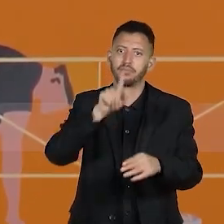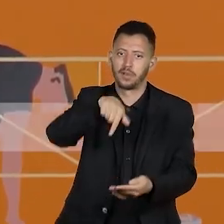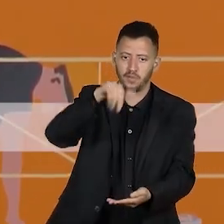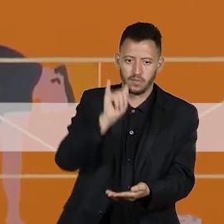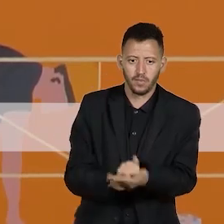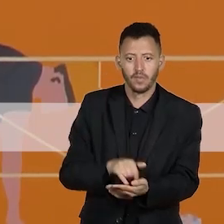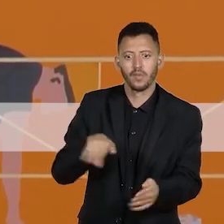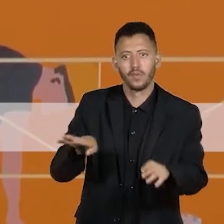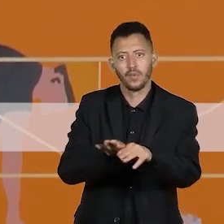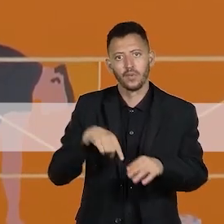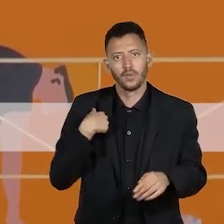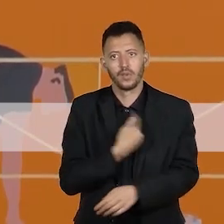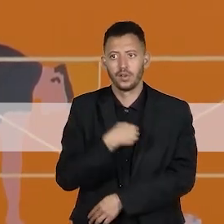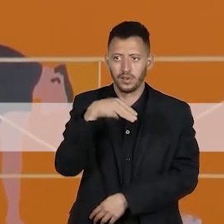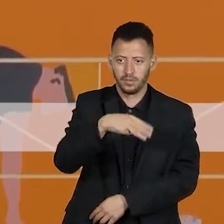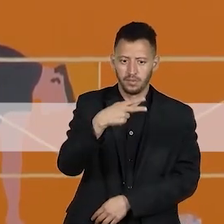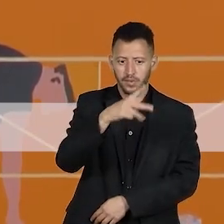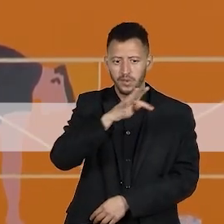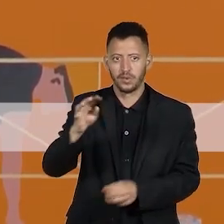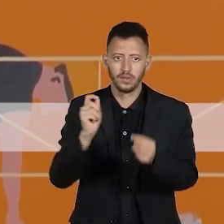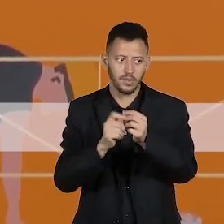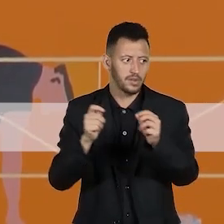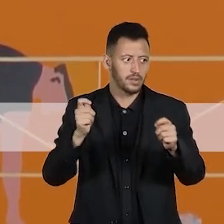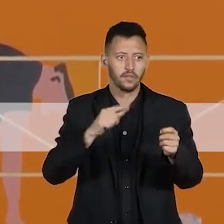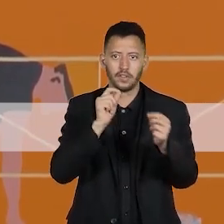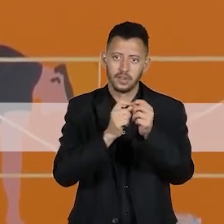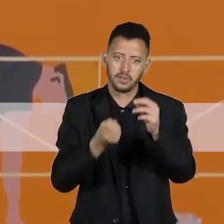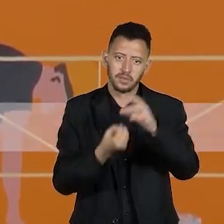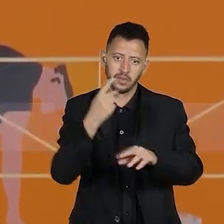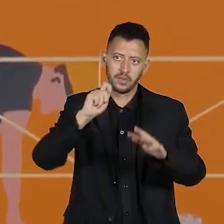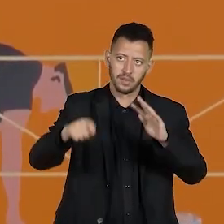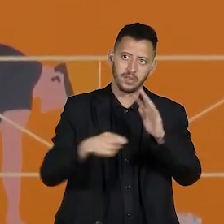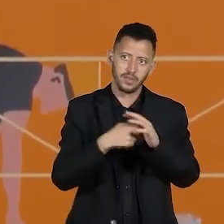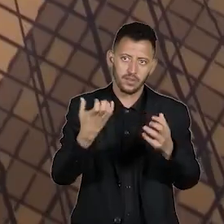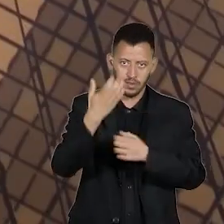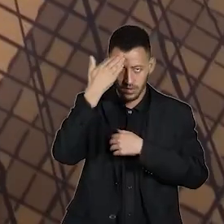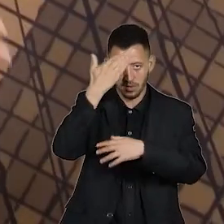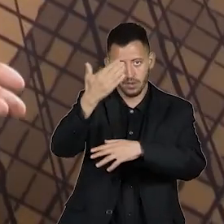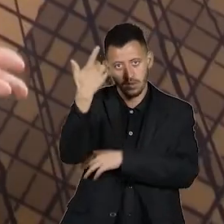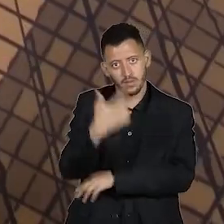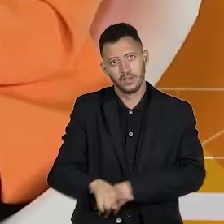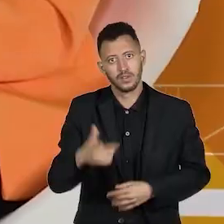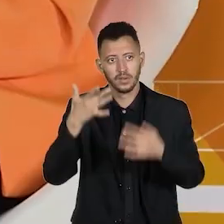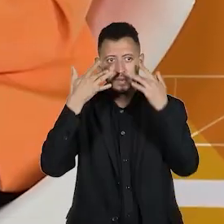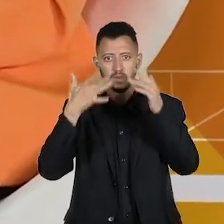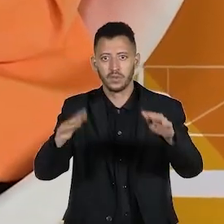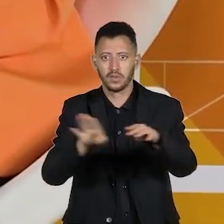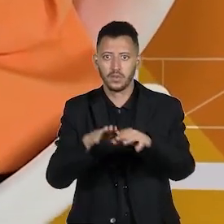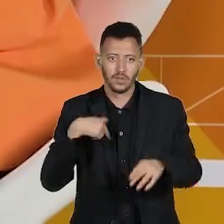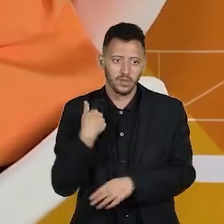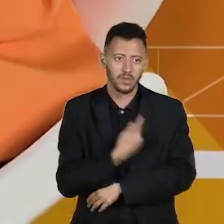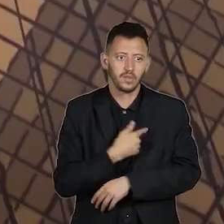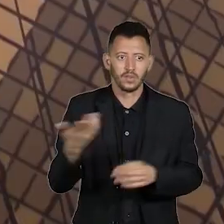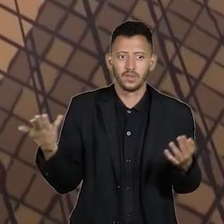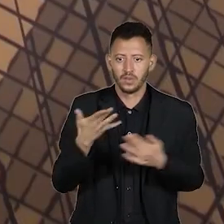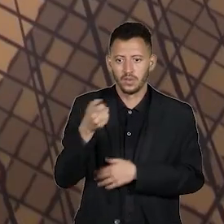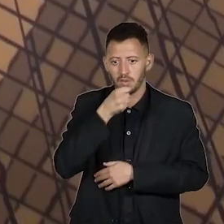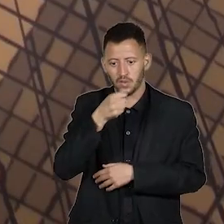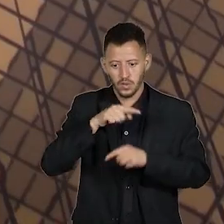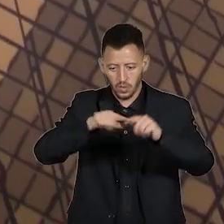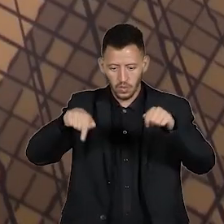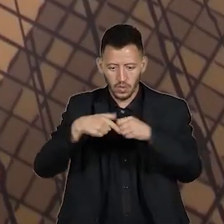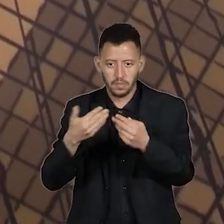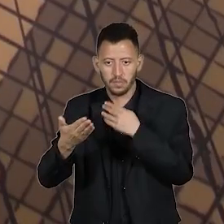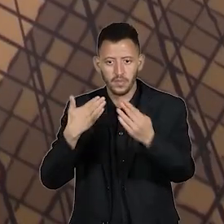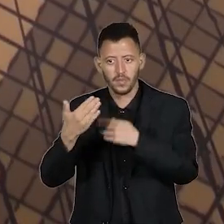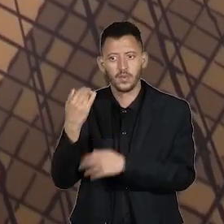andamento. Também pelo aplicativo Pardal MPT é possível fazer essas denúncias. Quero agradecer mais uma vez pela presença aqui no nosso